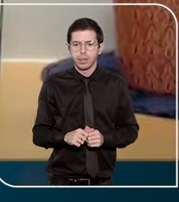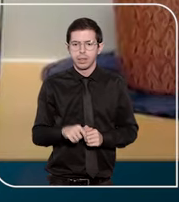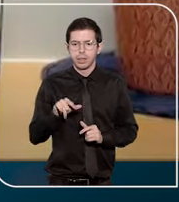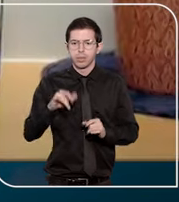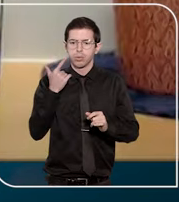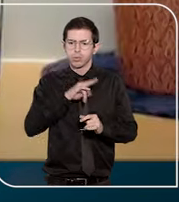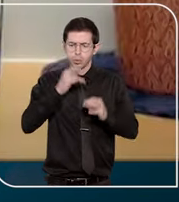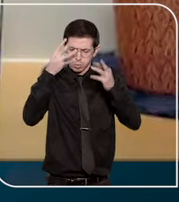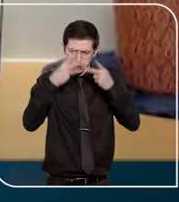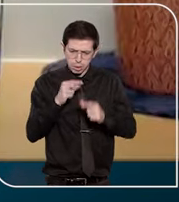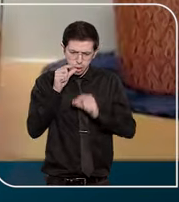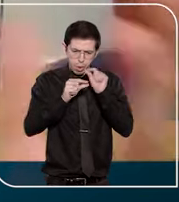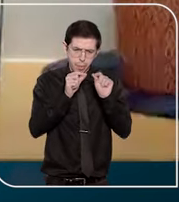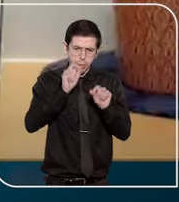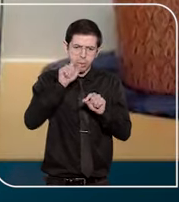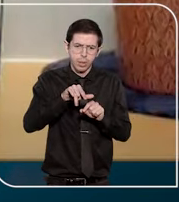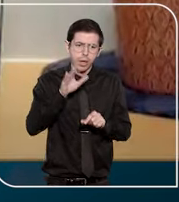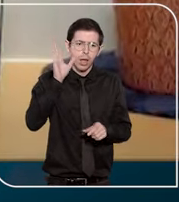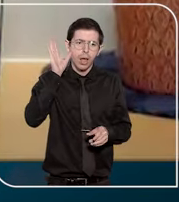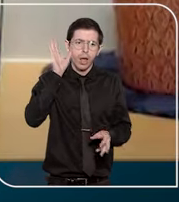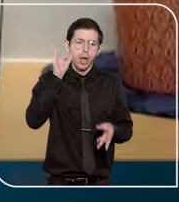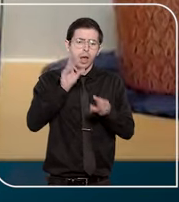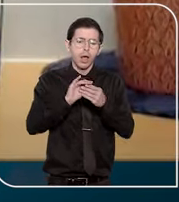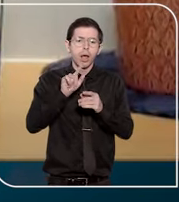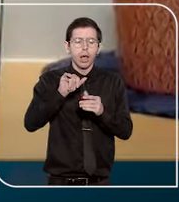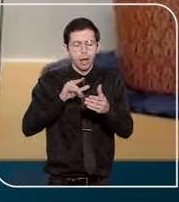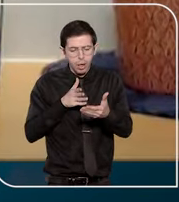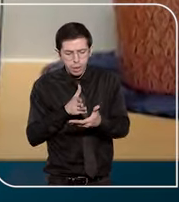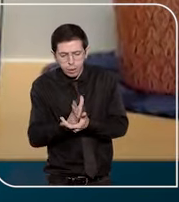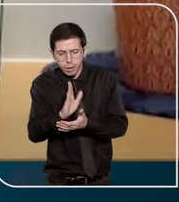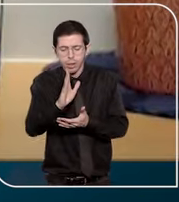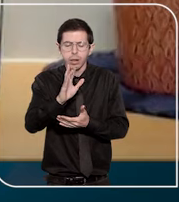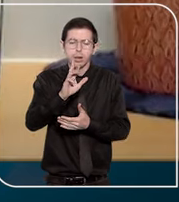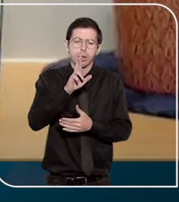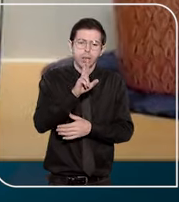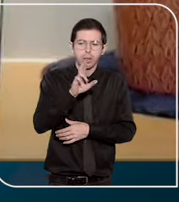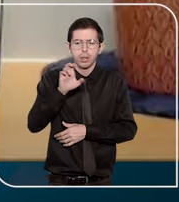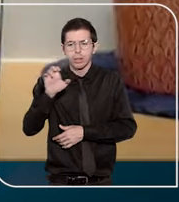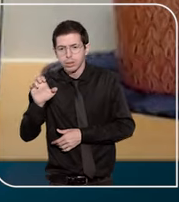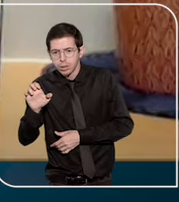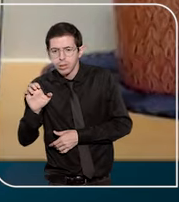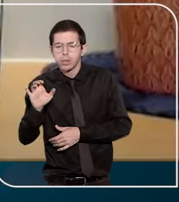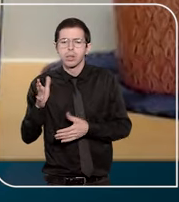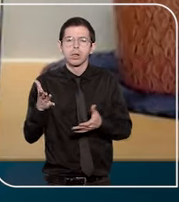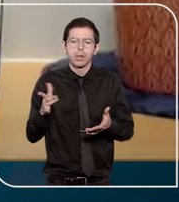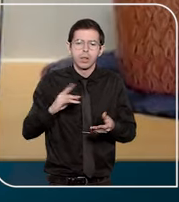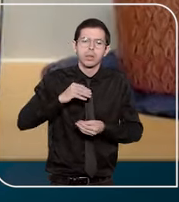é esse juízo, que vamos falar de viabilidade agora do recurso extraordinário, que envolve aí